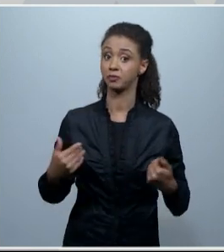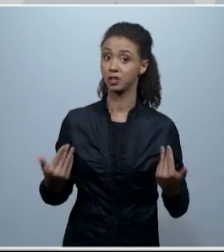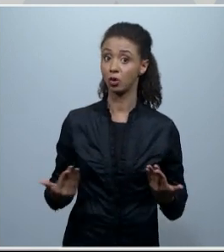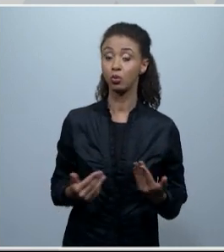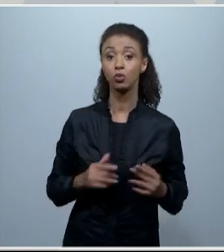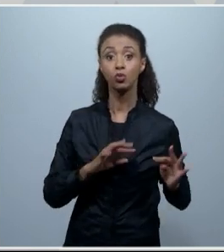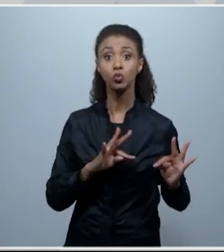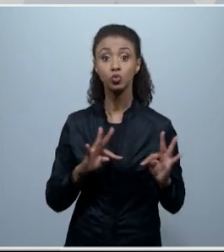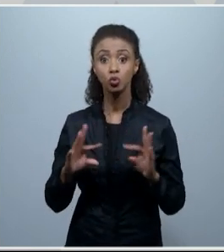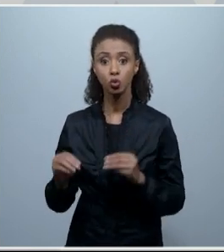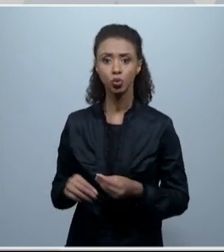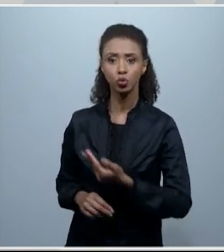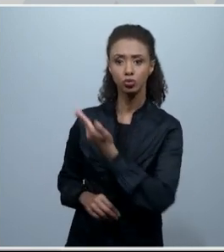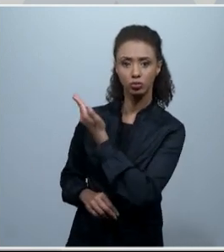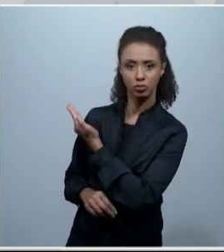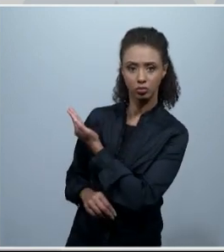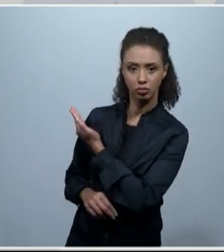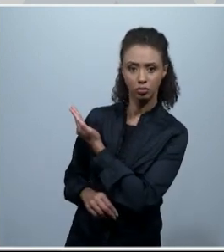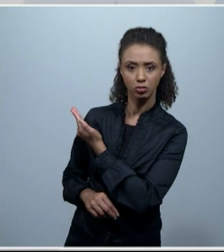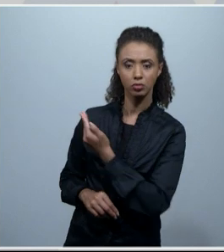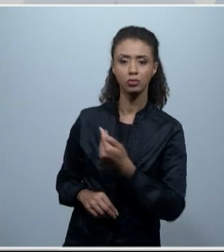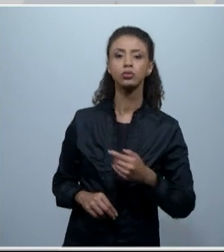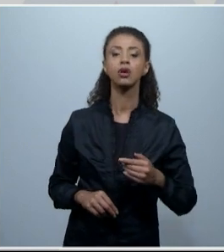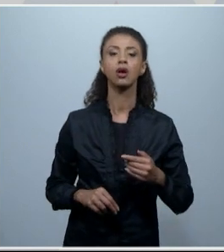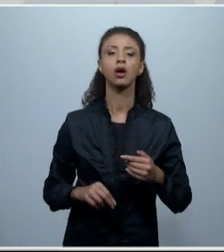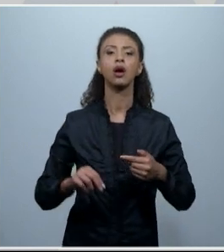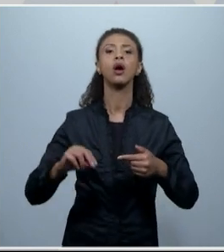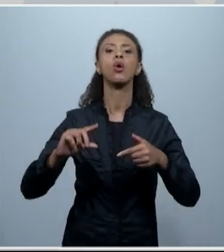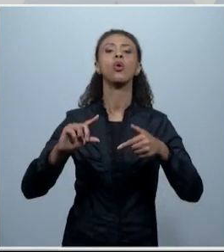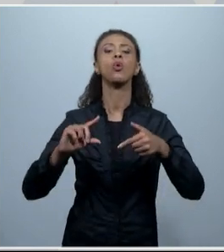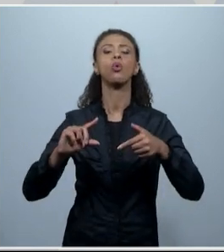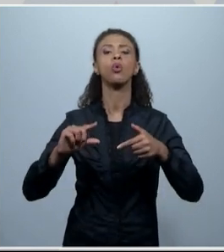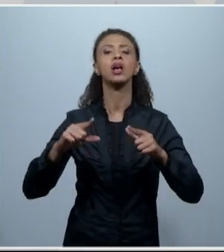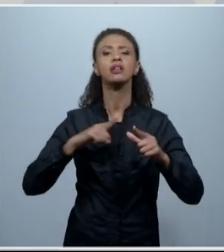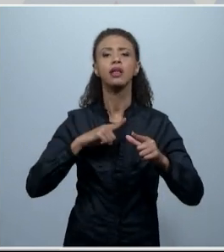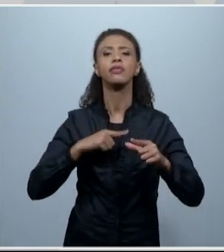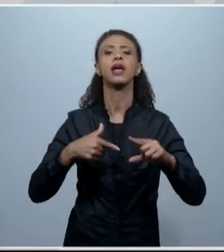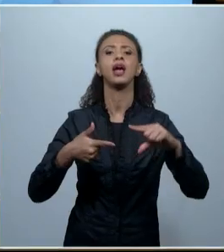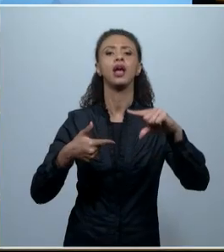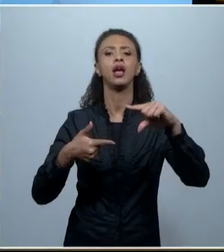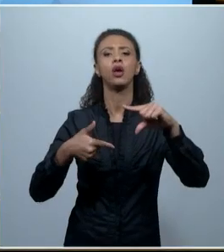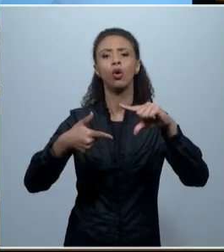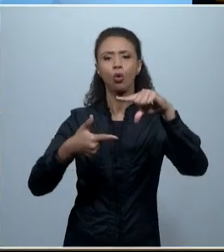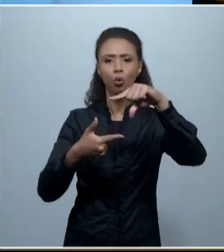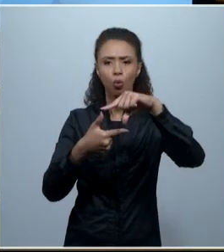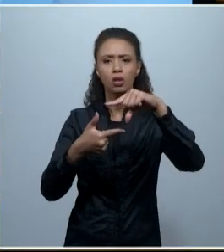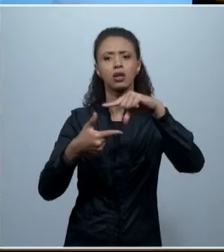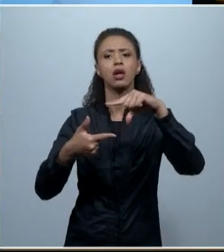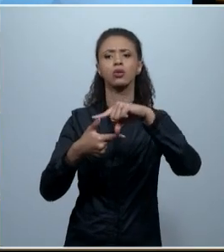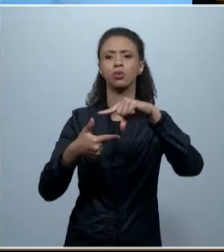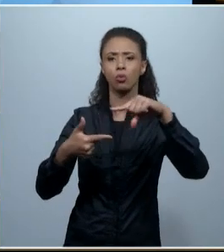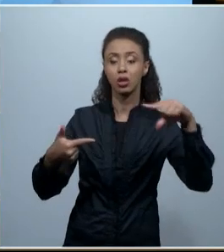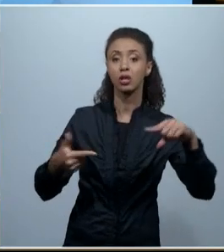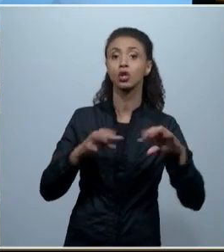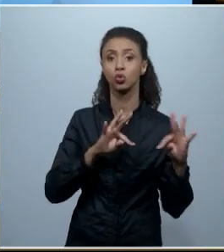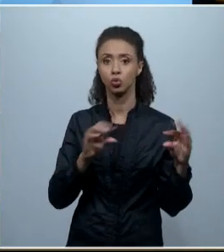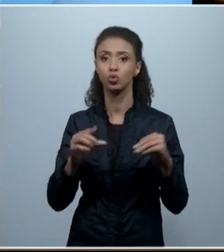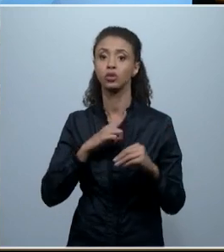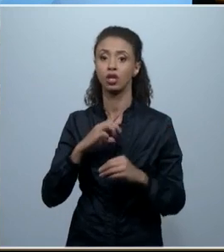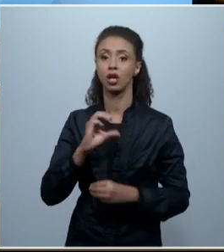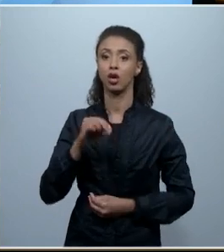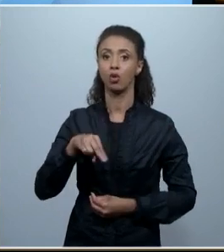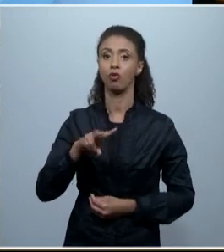quadriláteros aqui quadrado retângulo losango palogrande e trapézio são convexos a jóia a